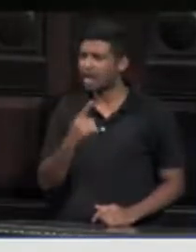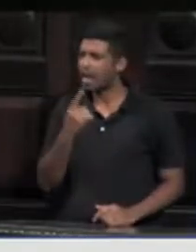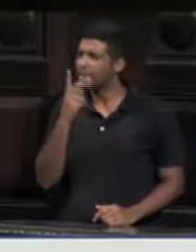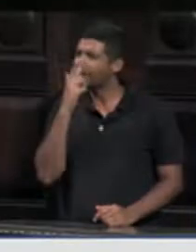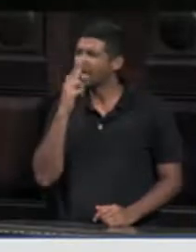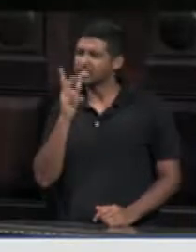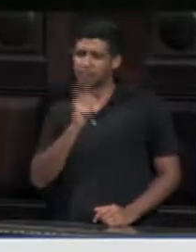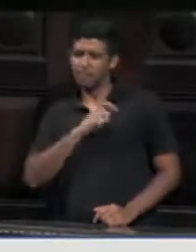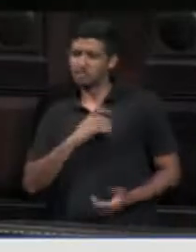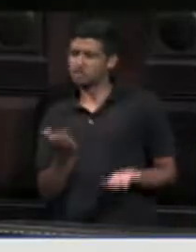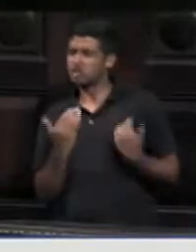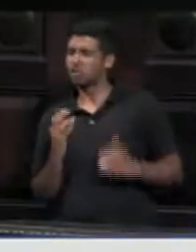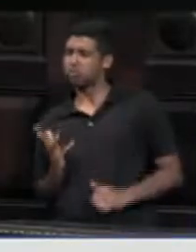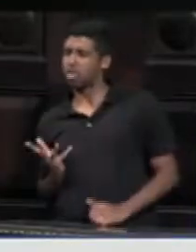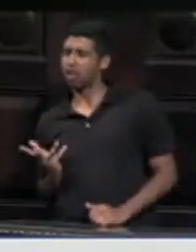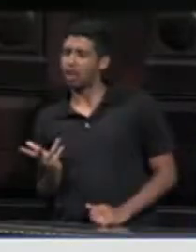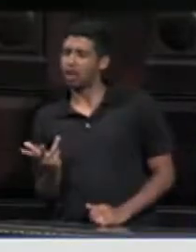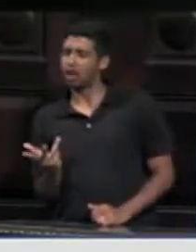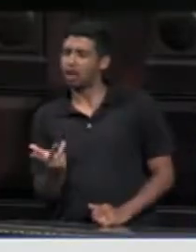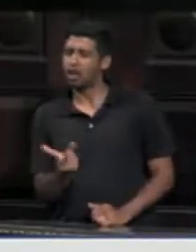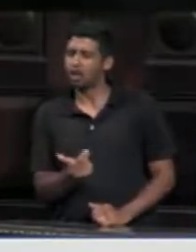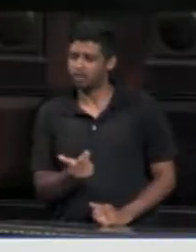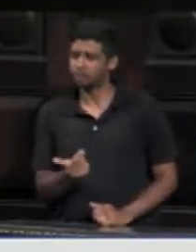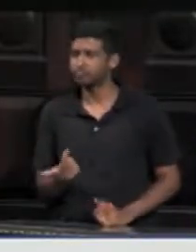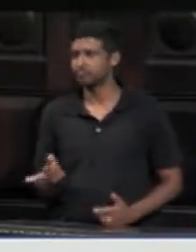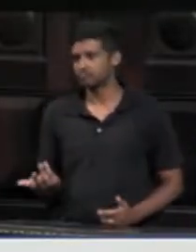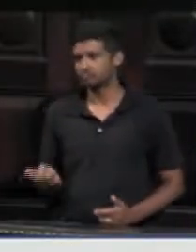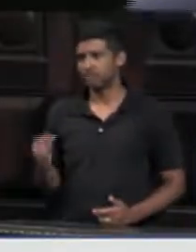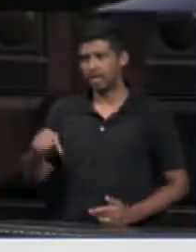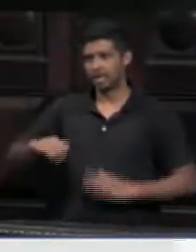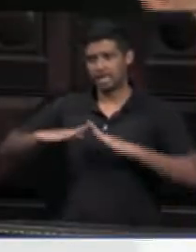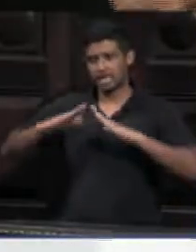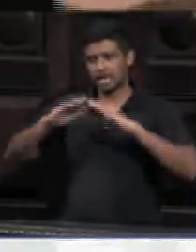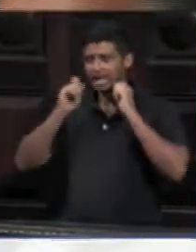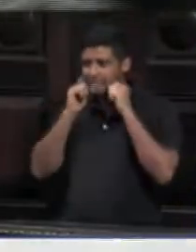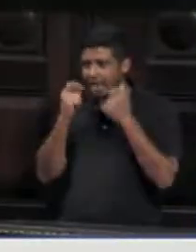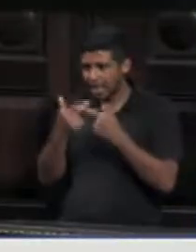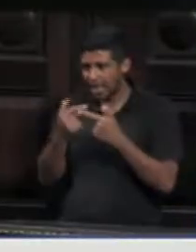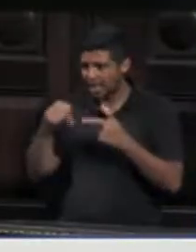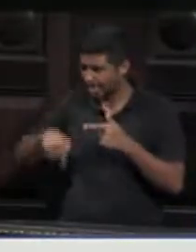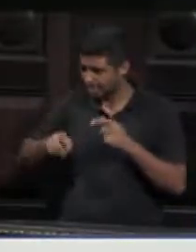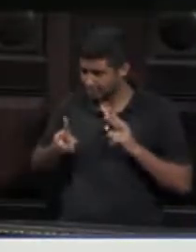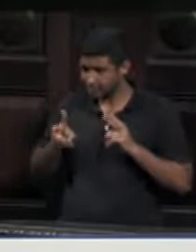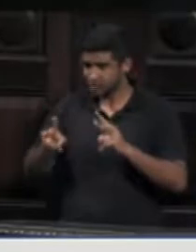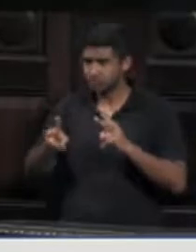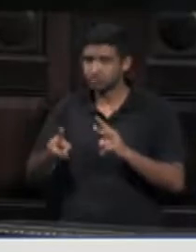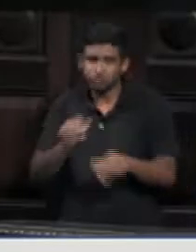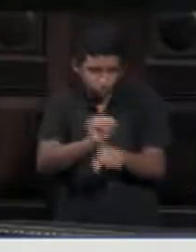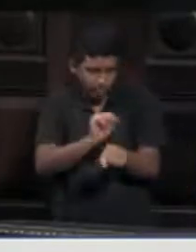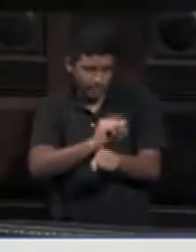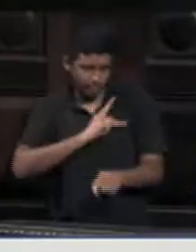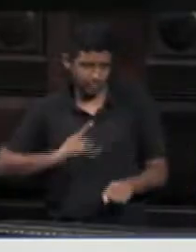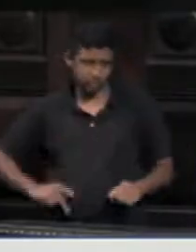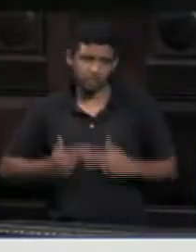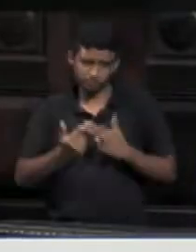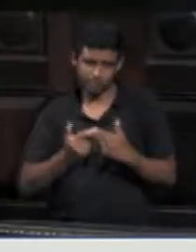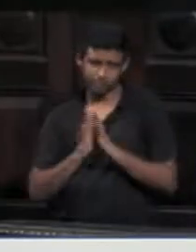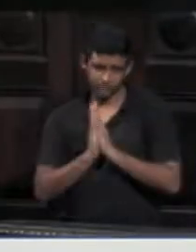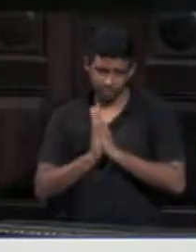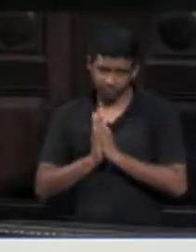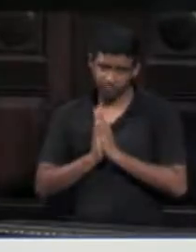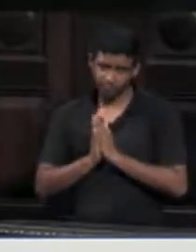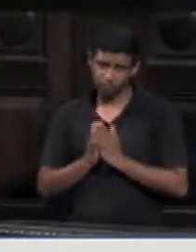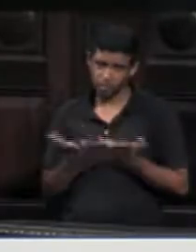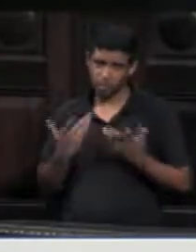manipulação. Porque nesta casa, sempre... Eu vou concluir isso, tenha paciência. Não, porque